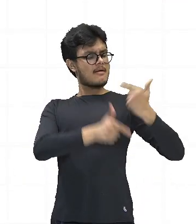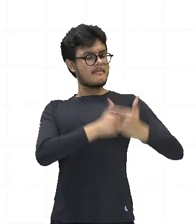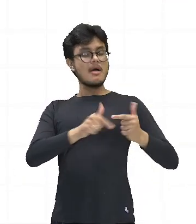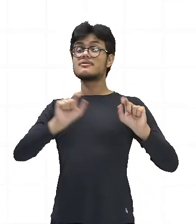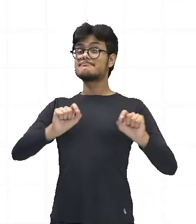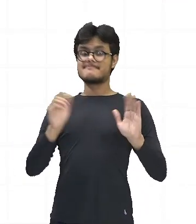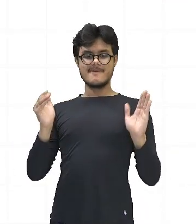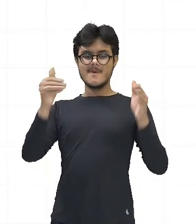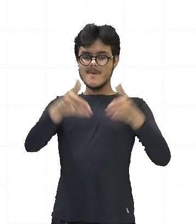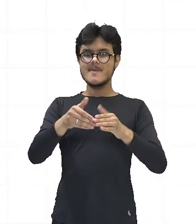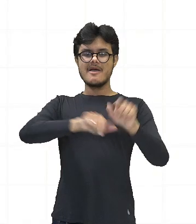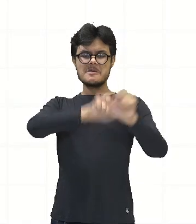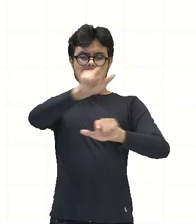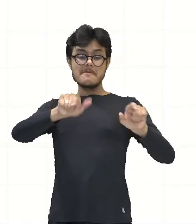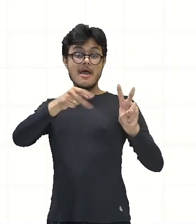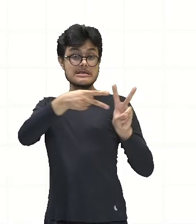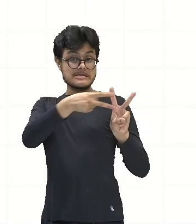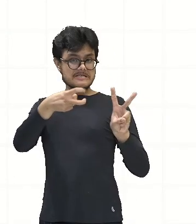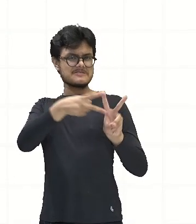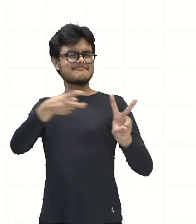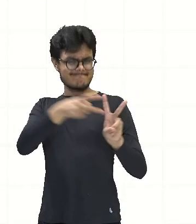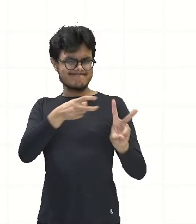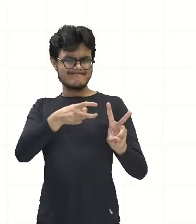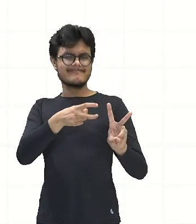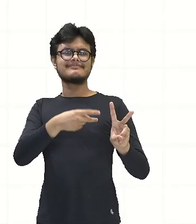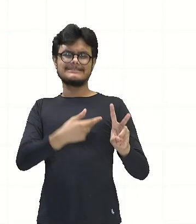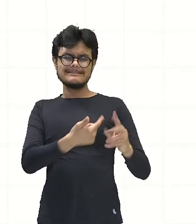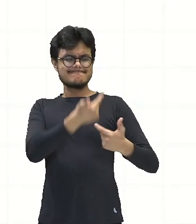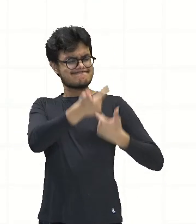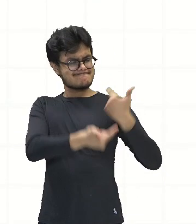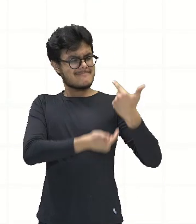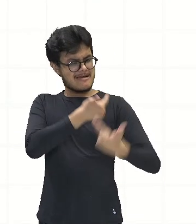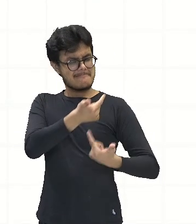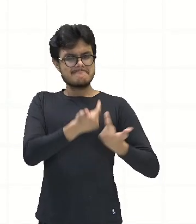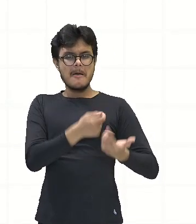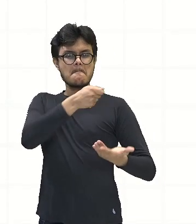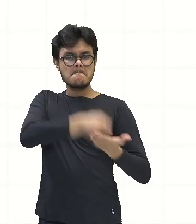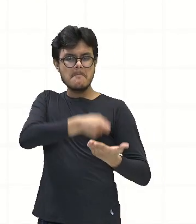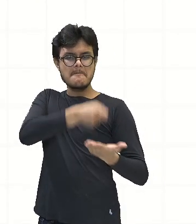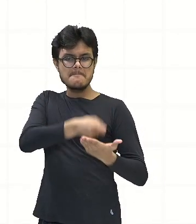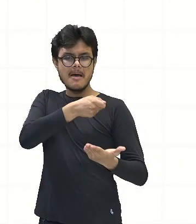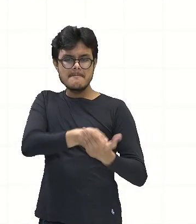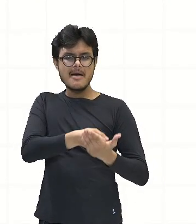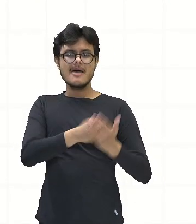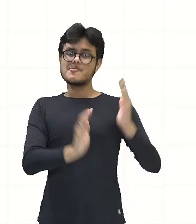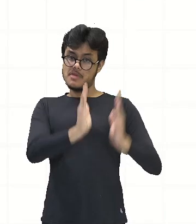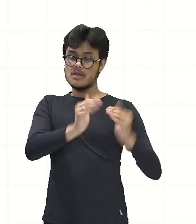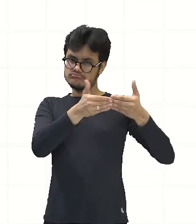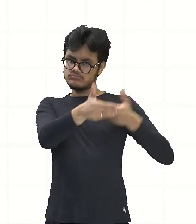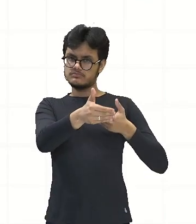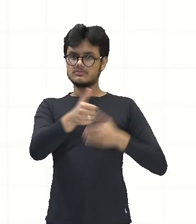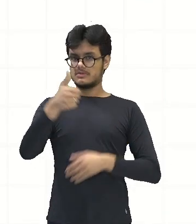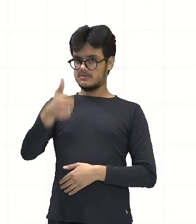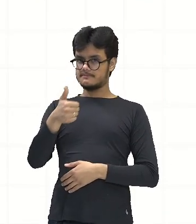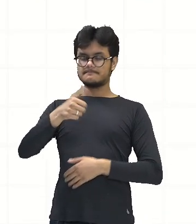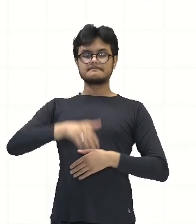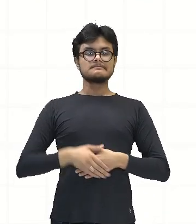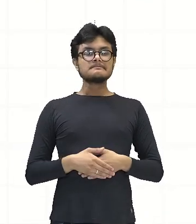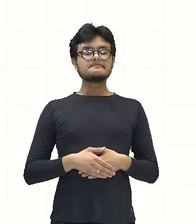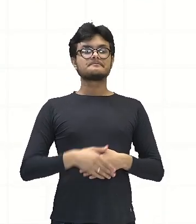foi bastante explorada, tá bom? Então, aqui a mão de obra nesse período inicial, né? Desenvolvimento